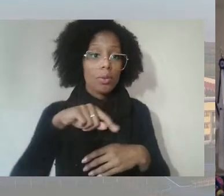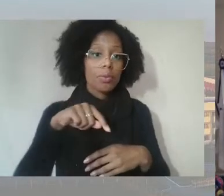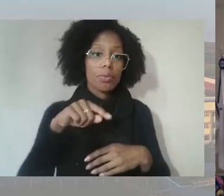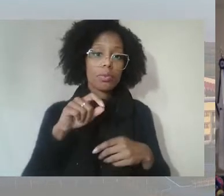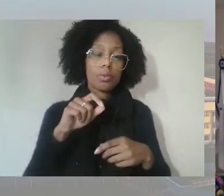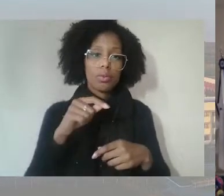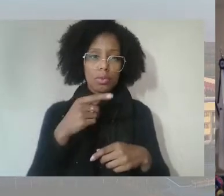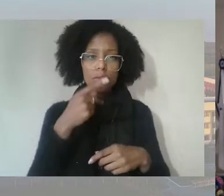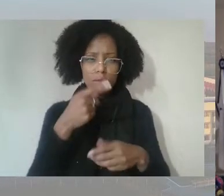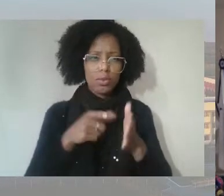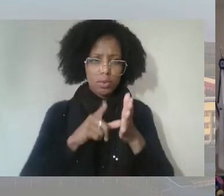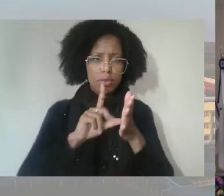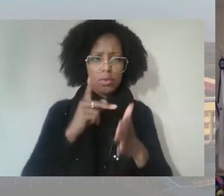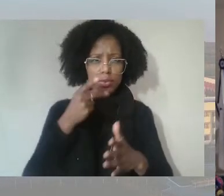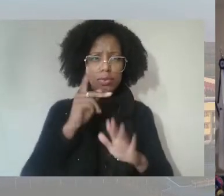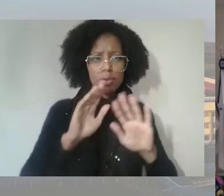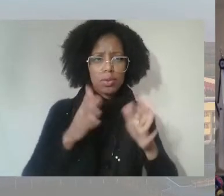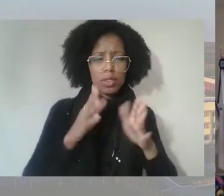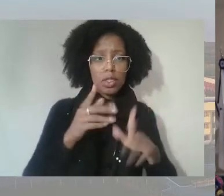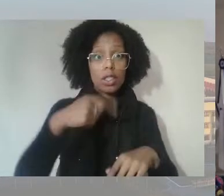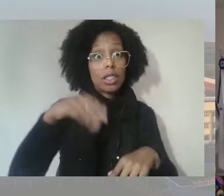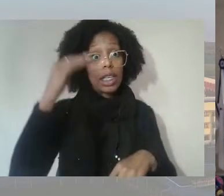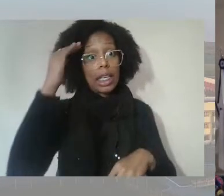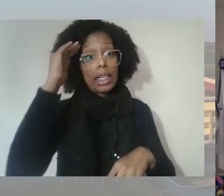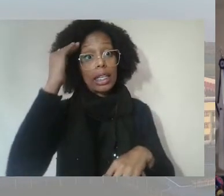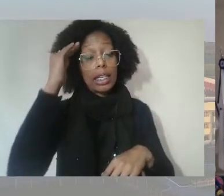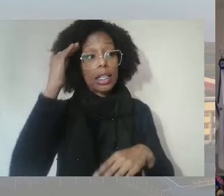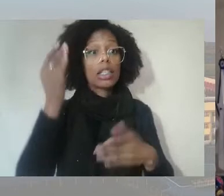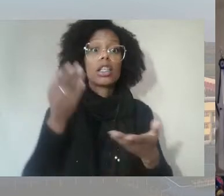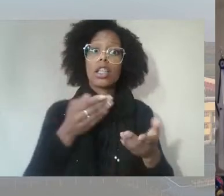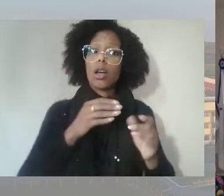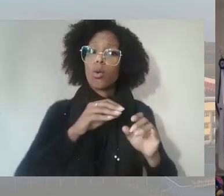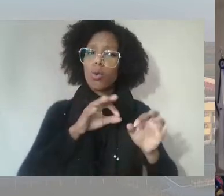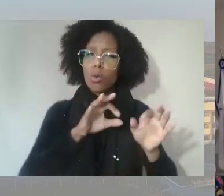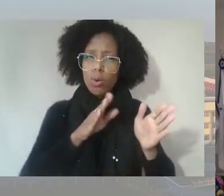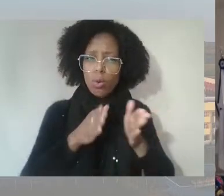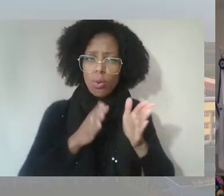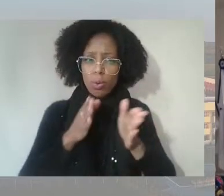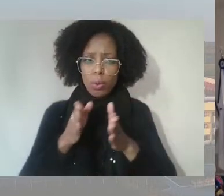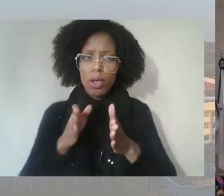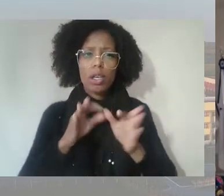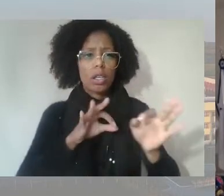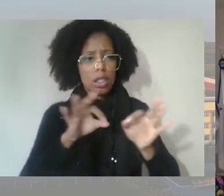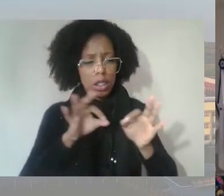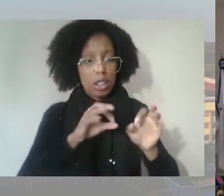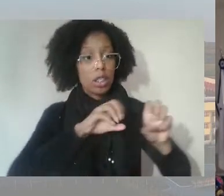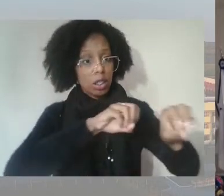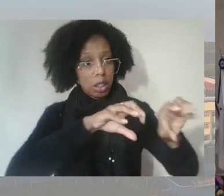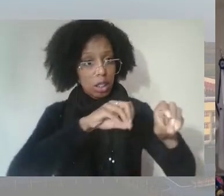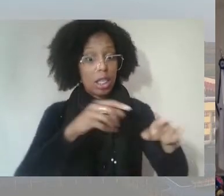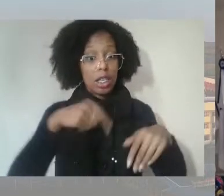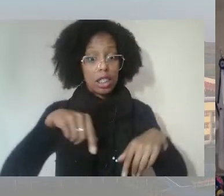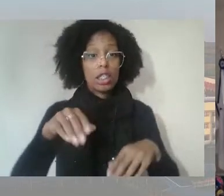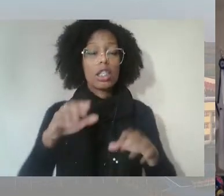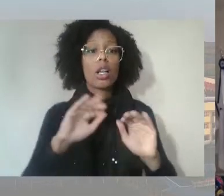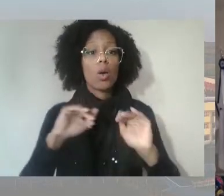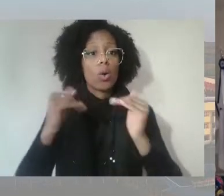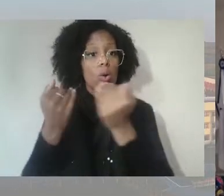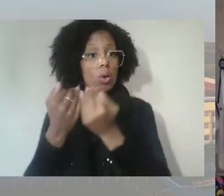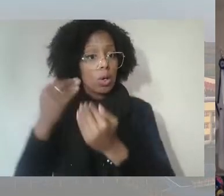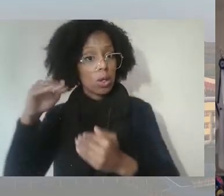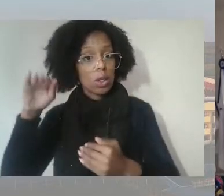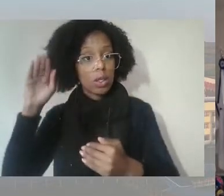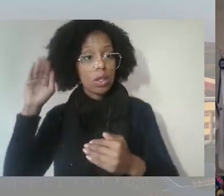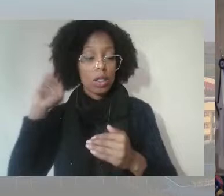como eu falei antes, a gente entende que isso é um processo educativo. Nós estamos numa comunidade acadêmica que deve viver um permanente processo